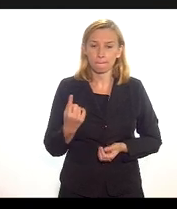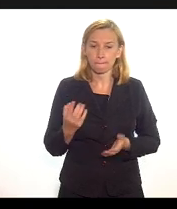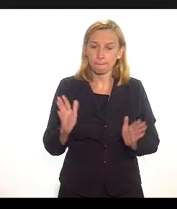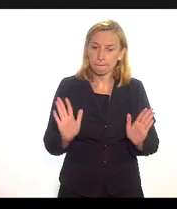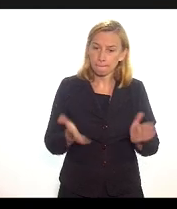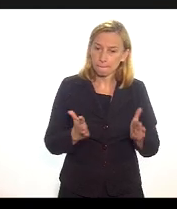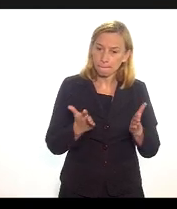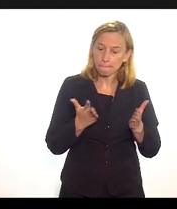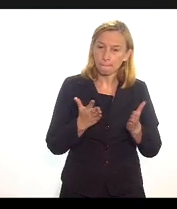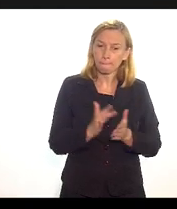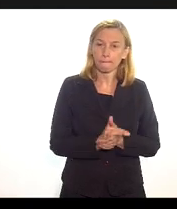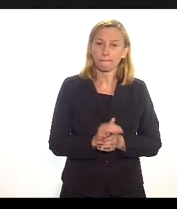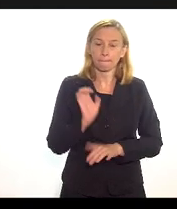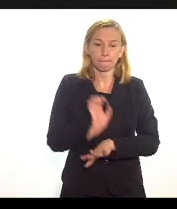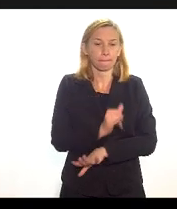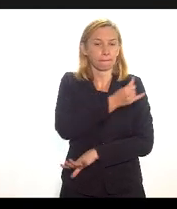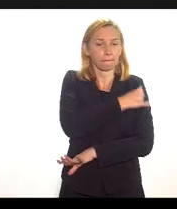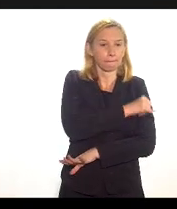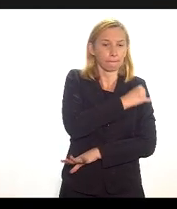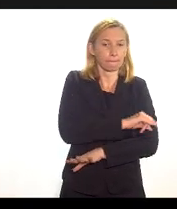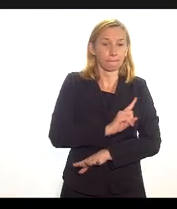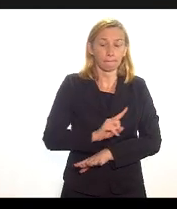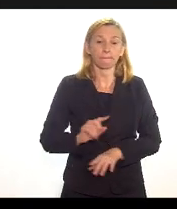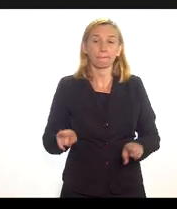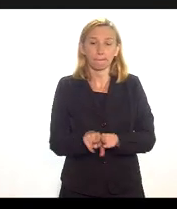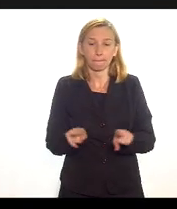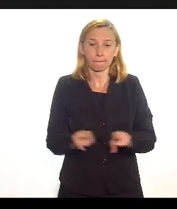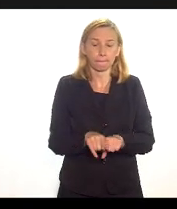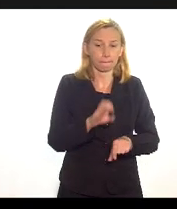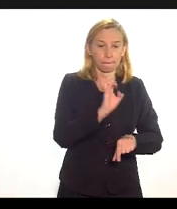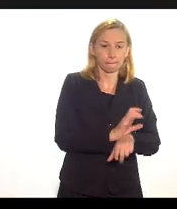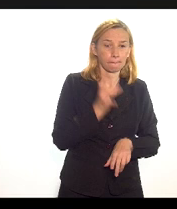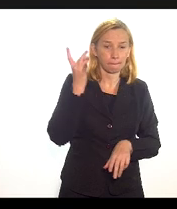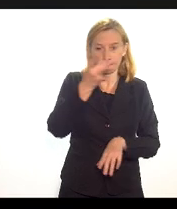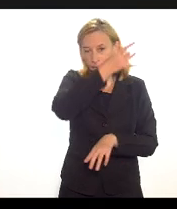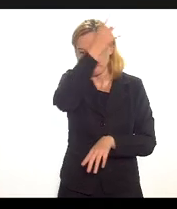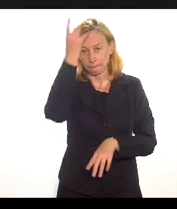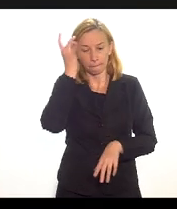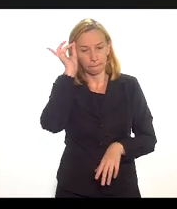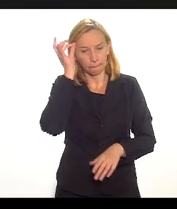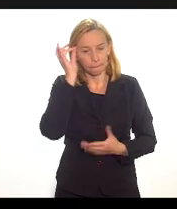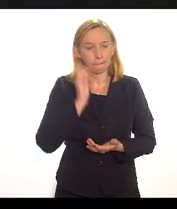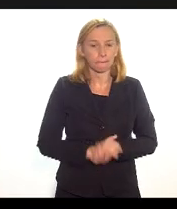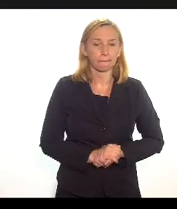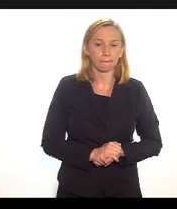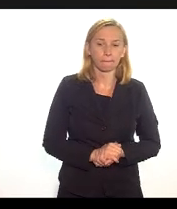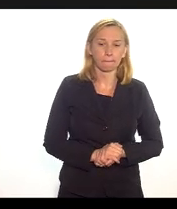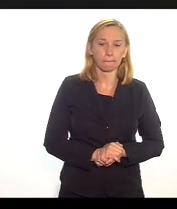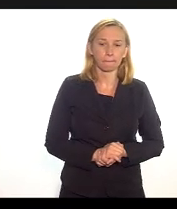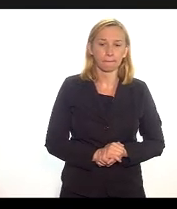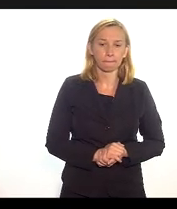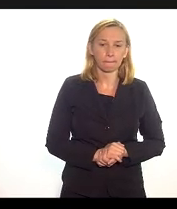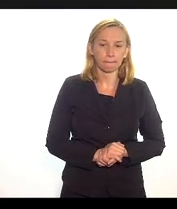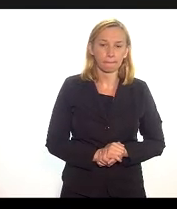motivada pelo Estado do Rio de Janeiro e pelo Estado do Espírito Santo, né?